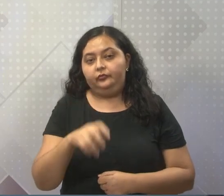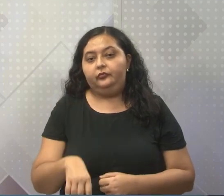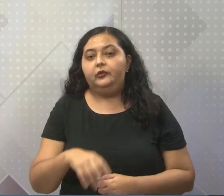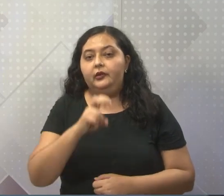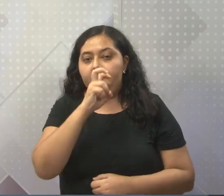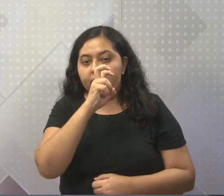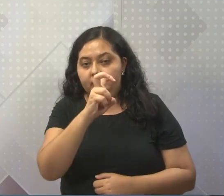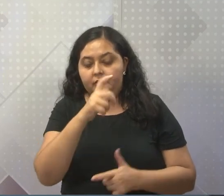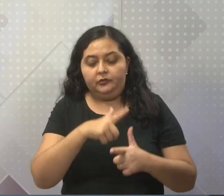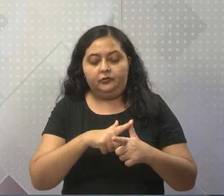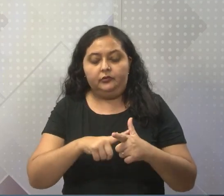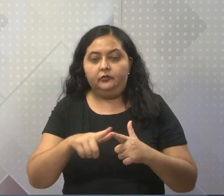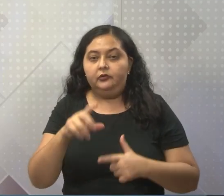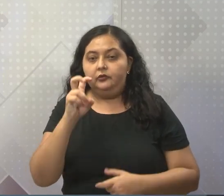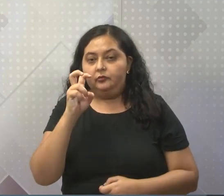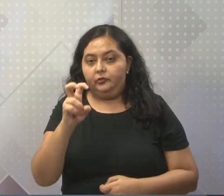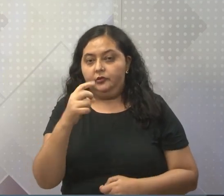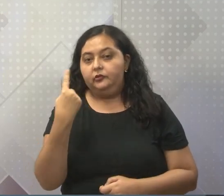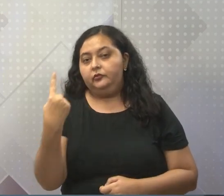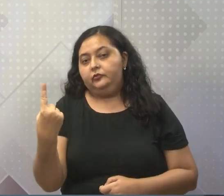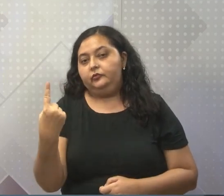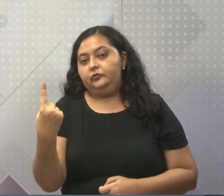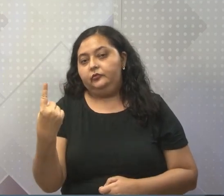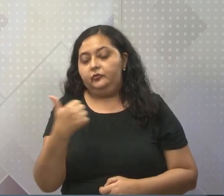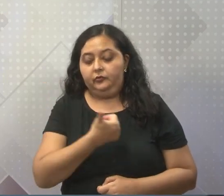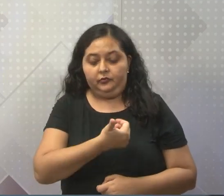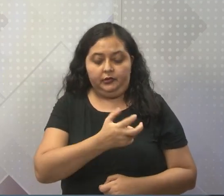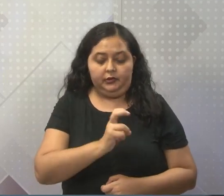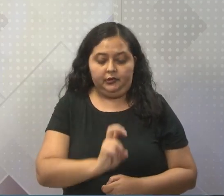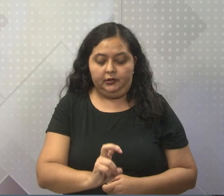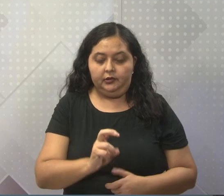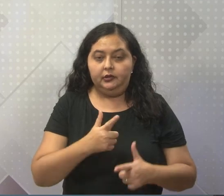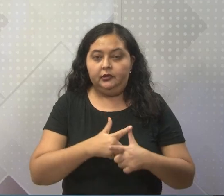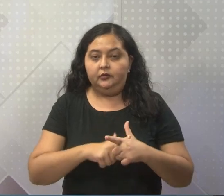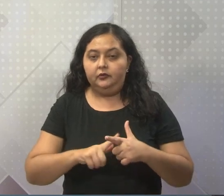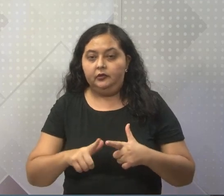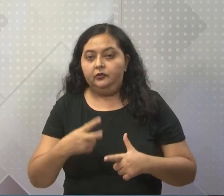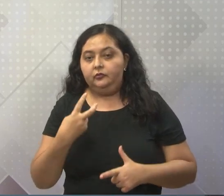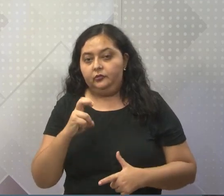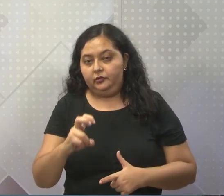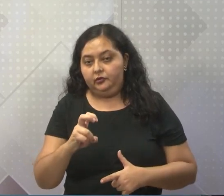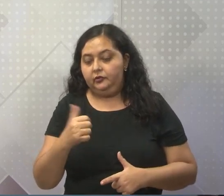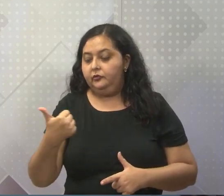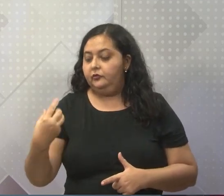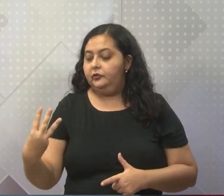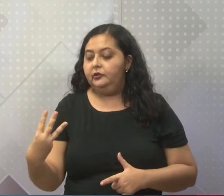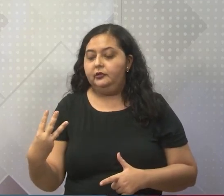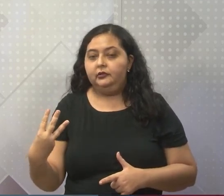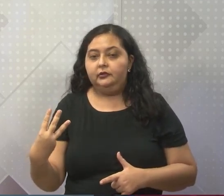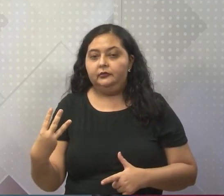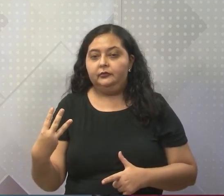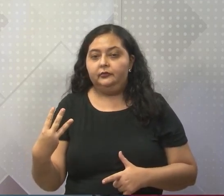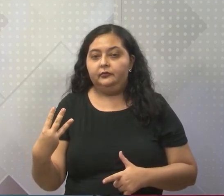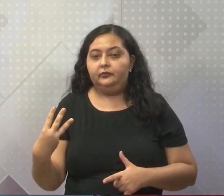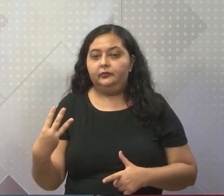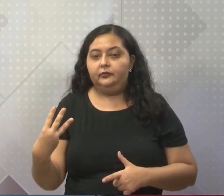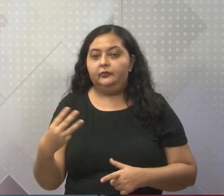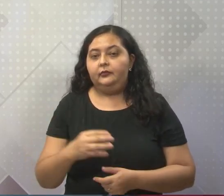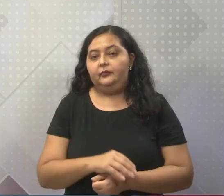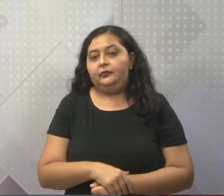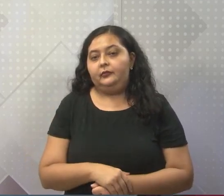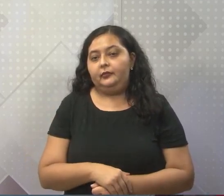5 dividido por 5, 1. 15 dividido por 5, 3. Chegamos à